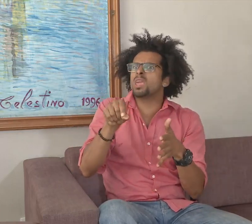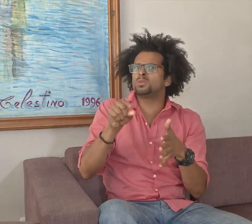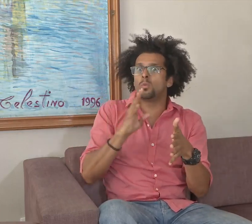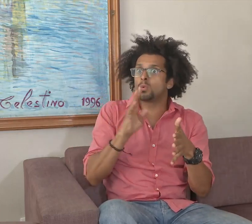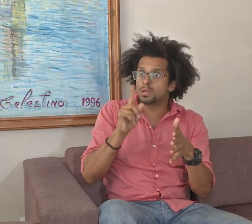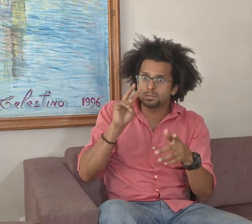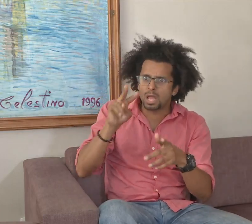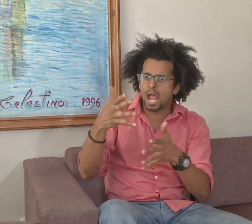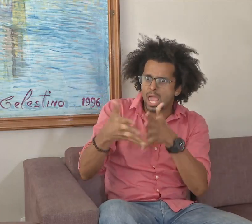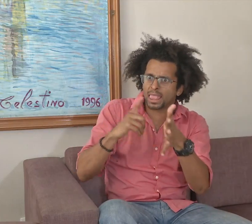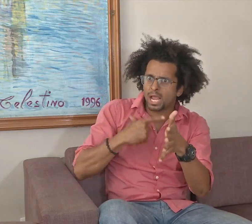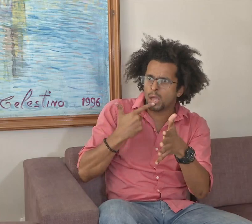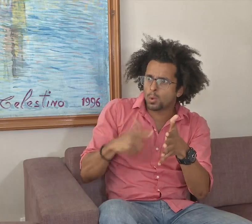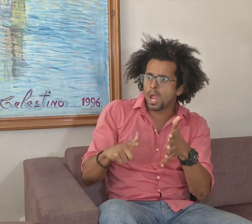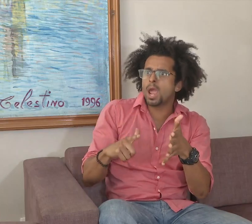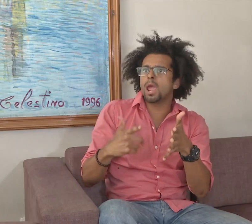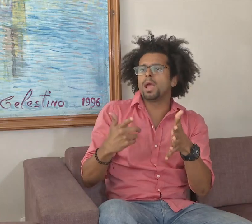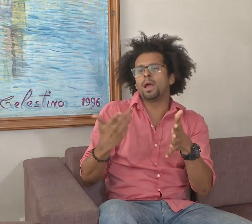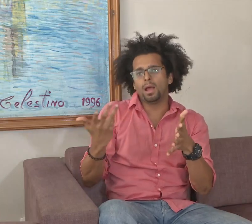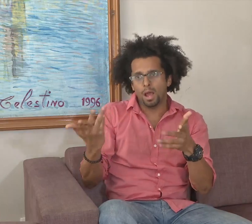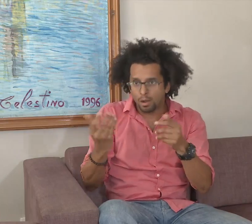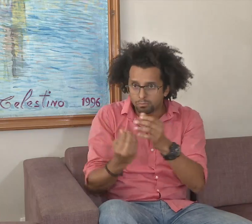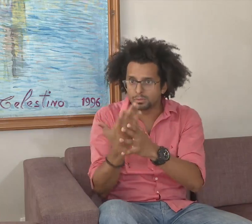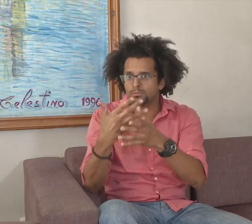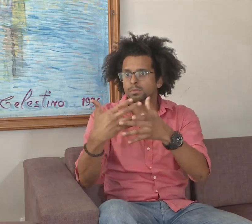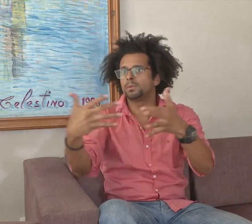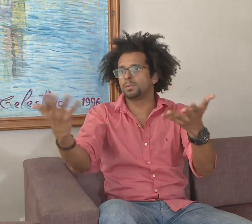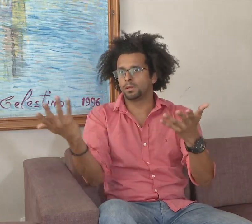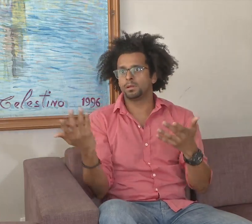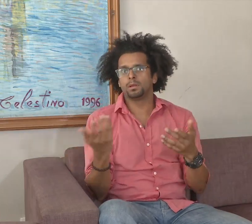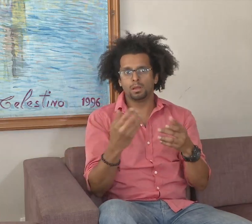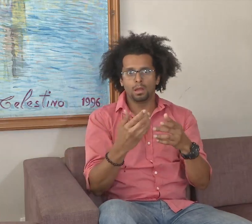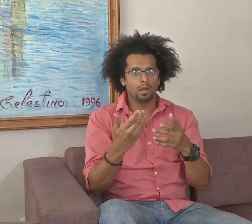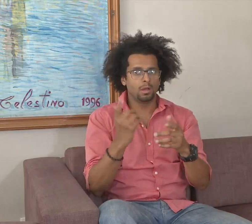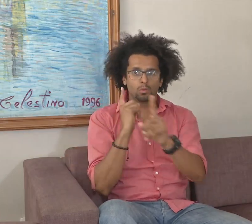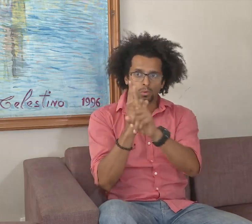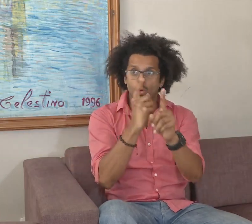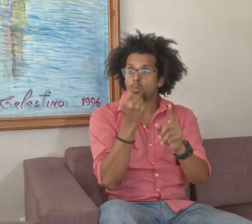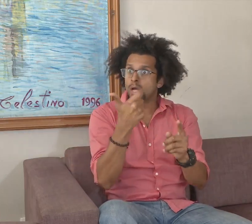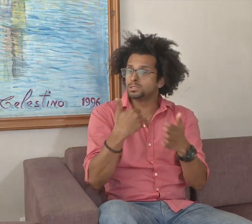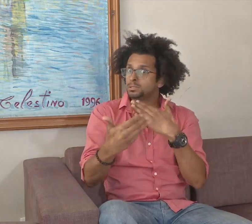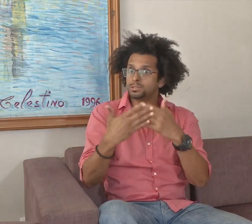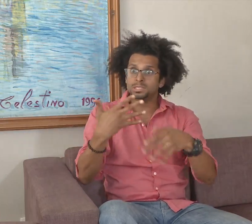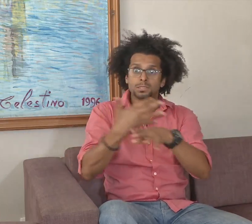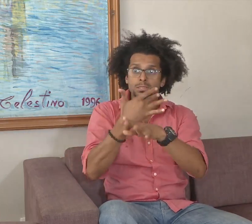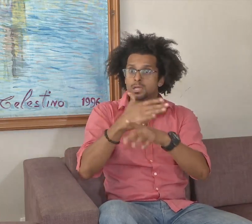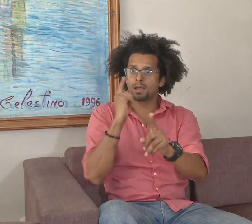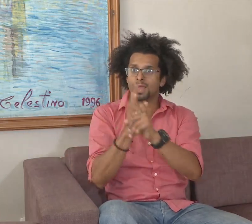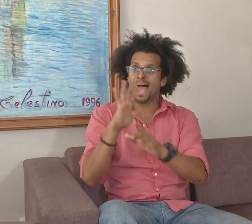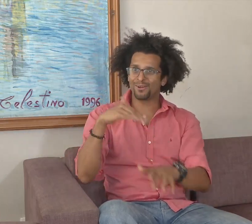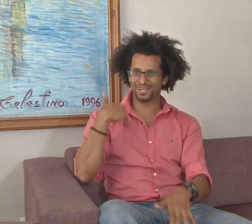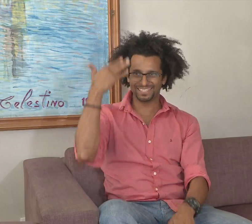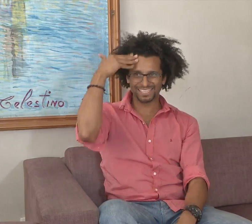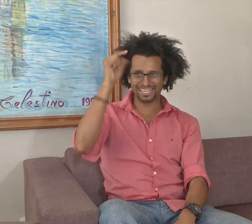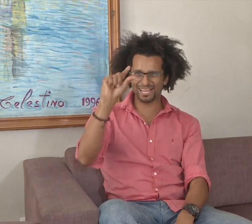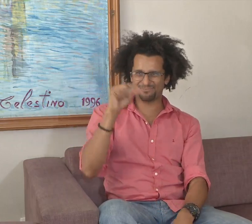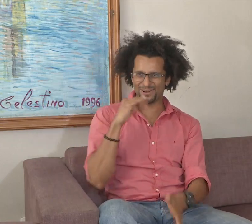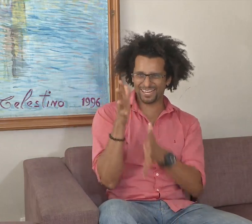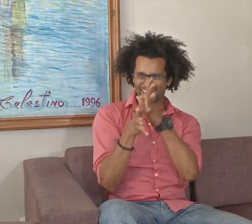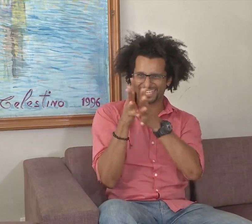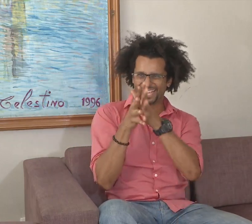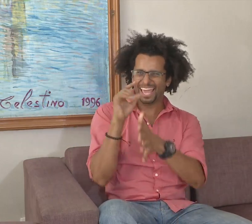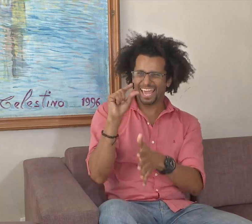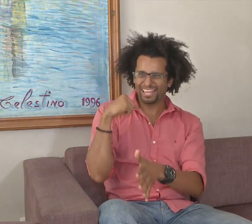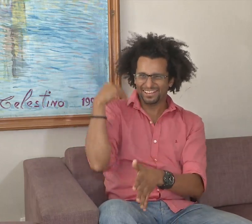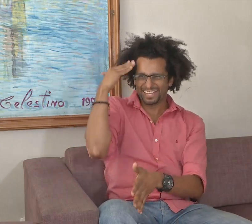muitas pessoas elas conseguiram ver o que é isso, perceberam ver que é a Libras, que é a língua de sinais. Nas cidades que eu vou também as